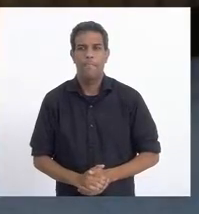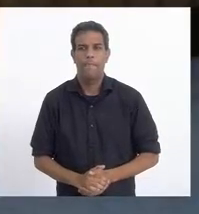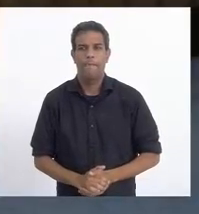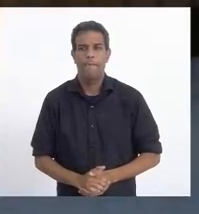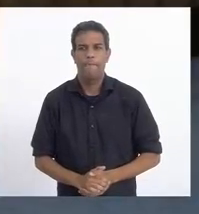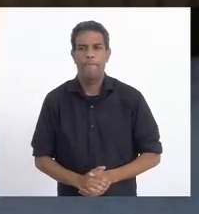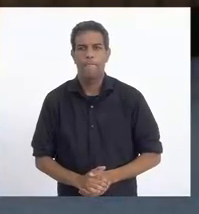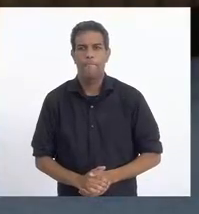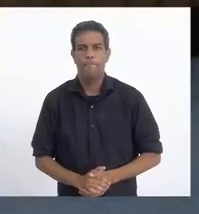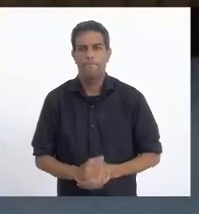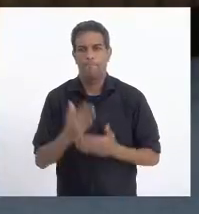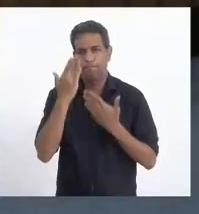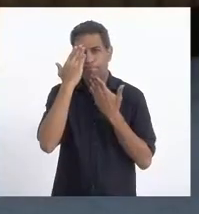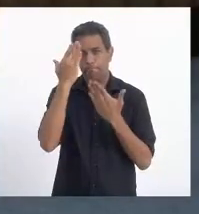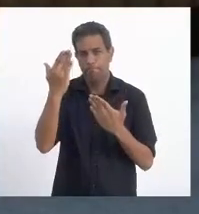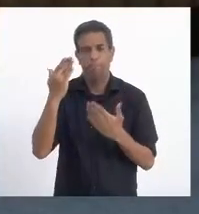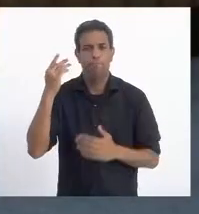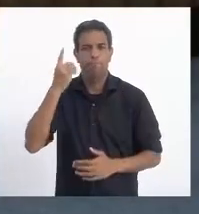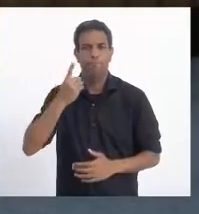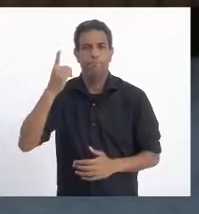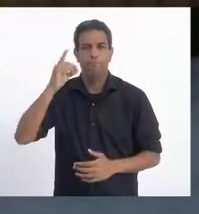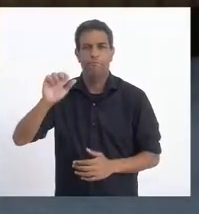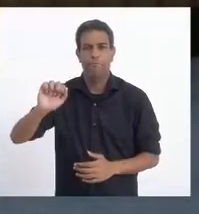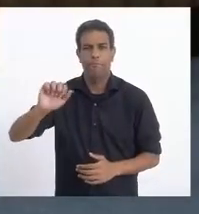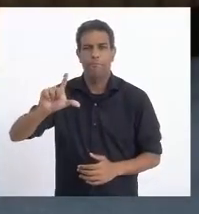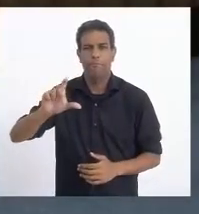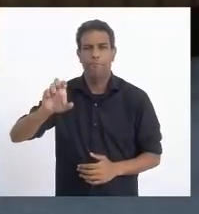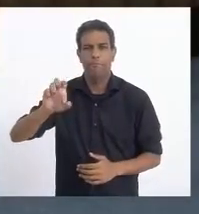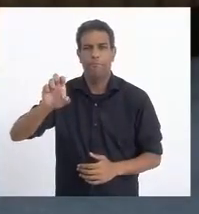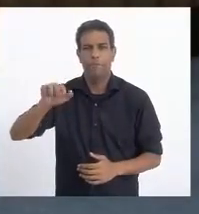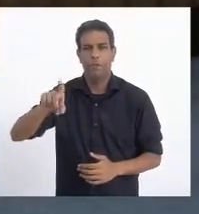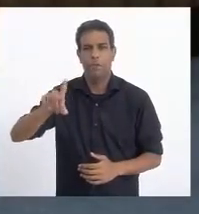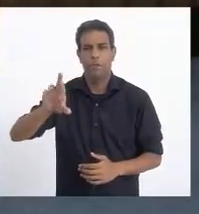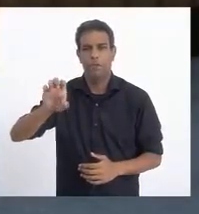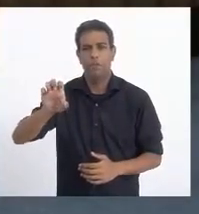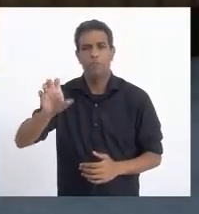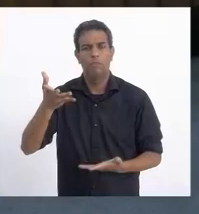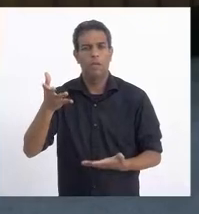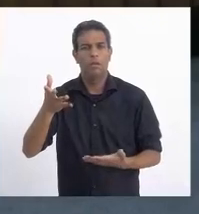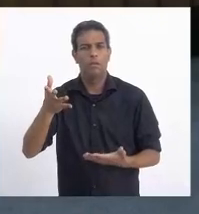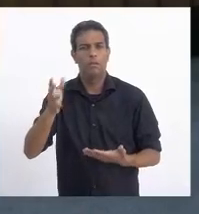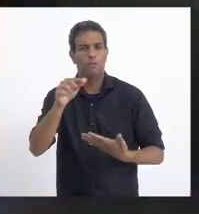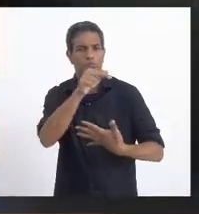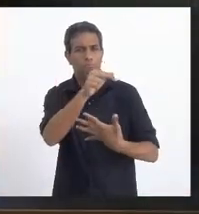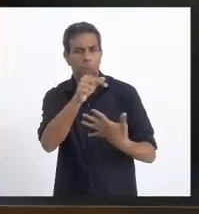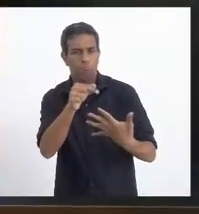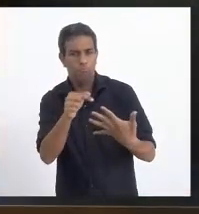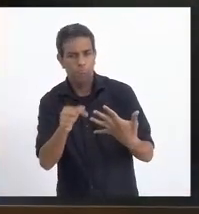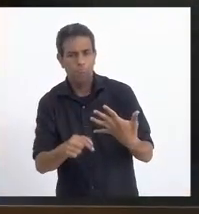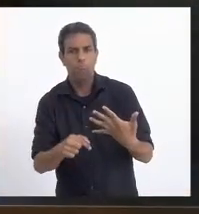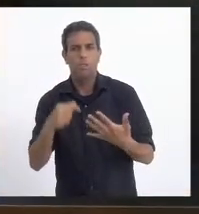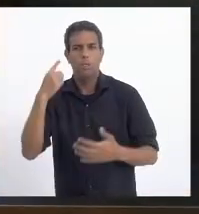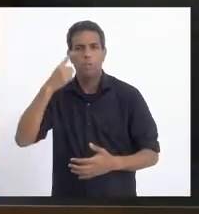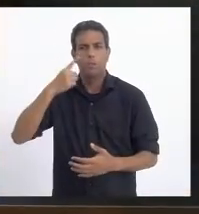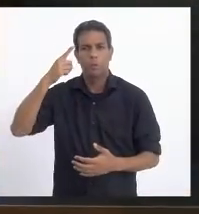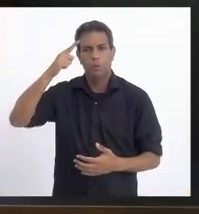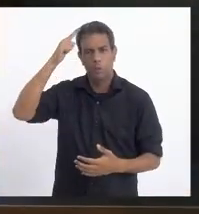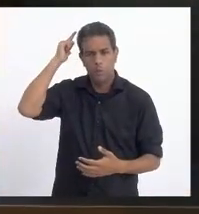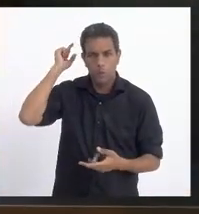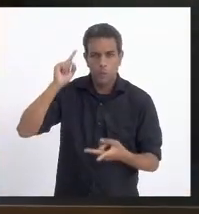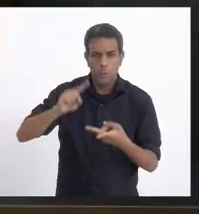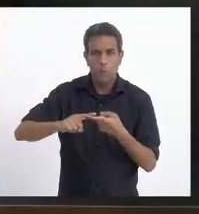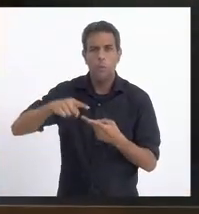Obrigado pela chama do nosso Block tem uns inscritos aqui ainda Deputado Luiz Paulo Deputado